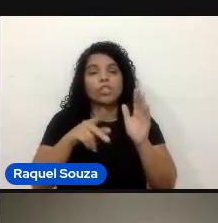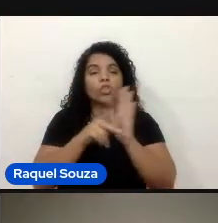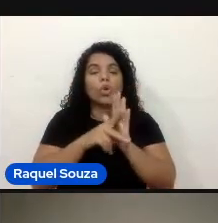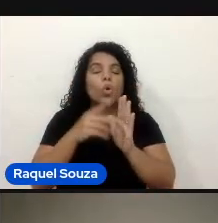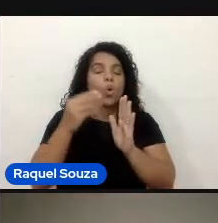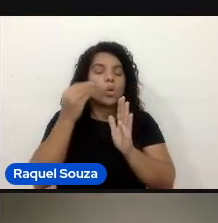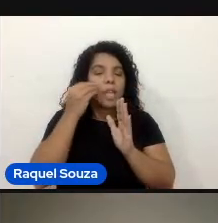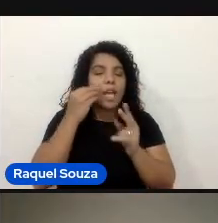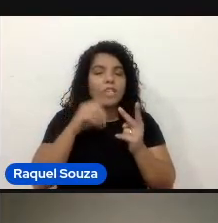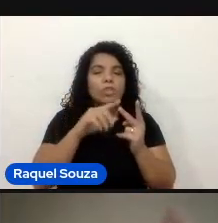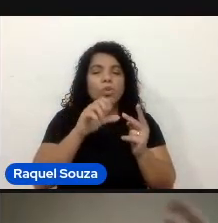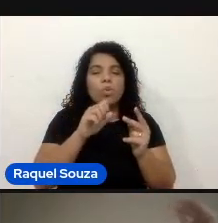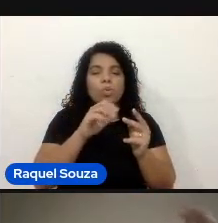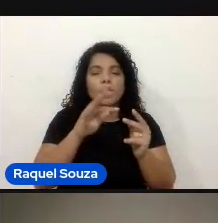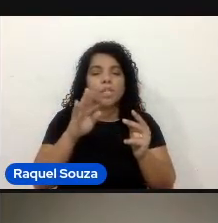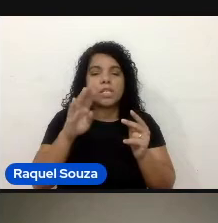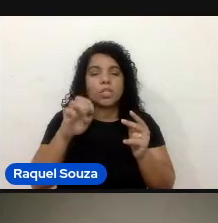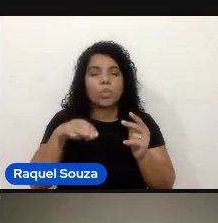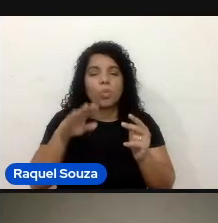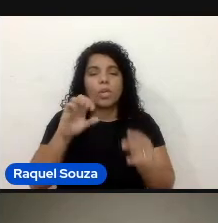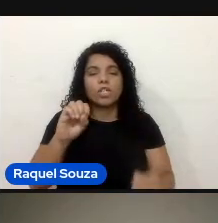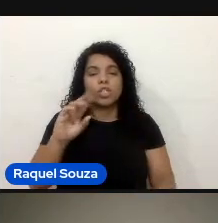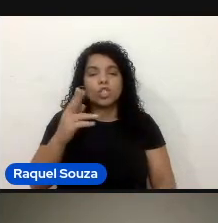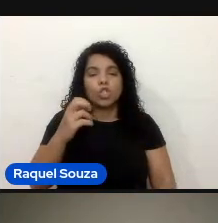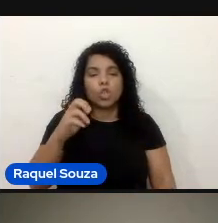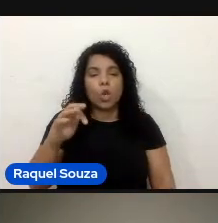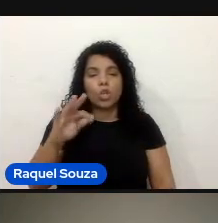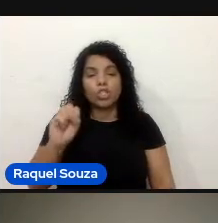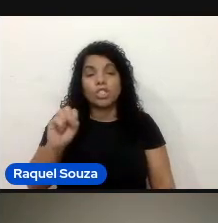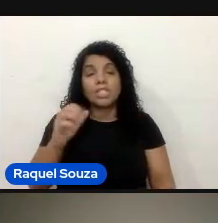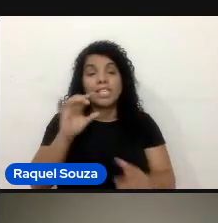de cada passo, com o log